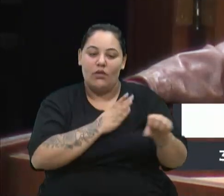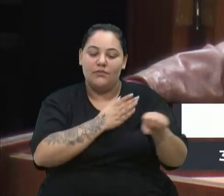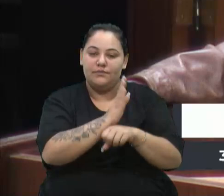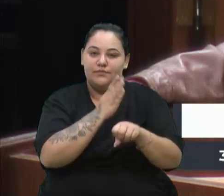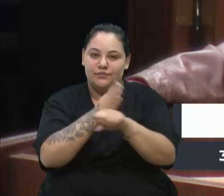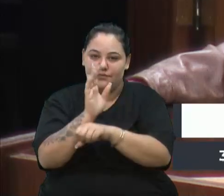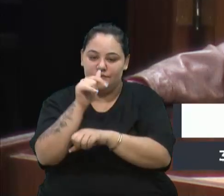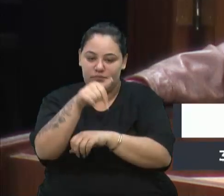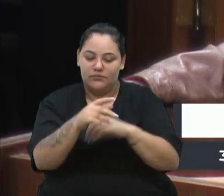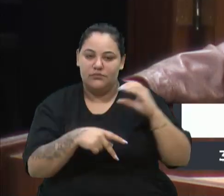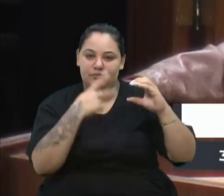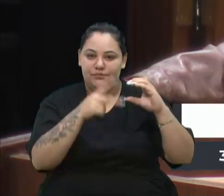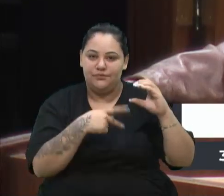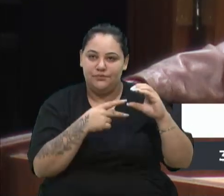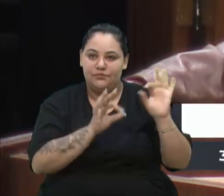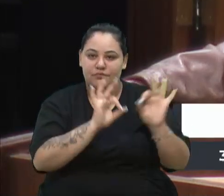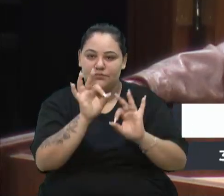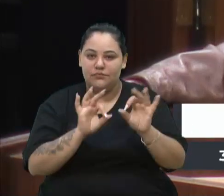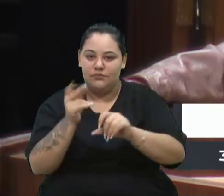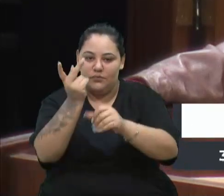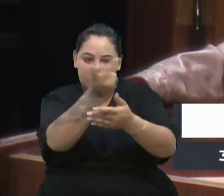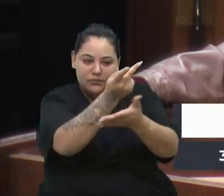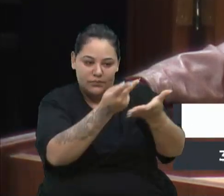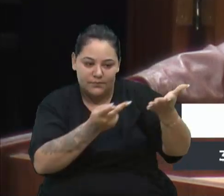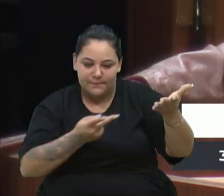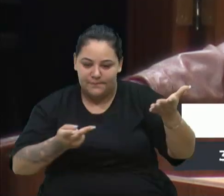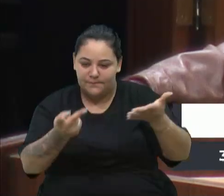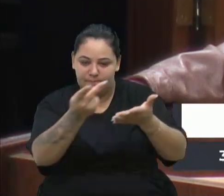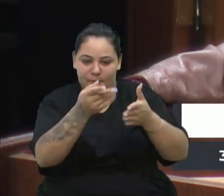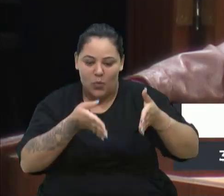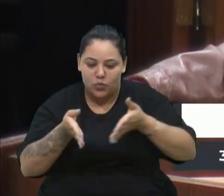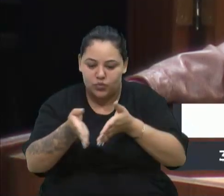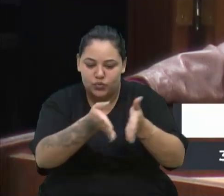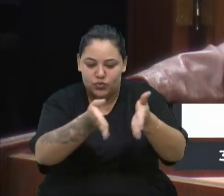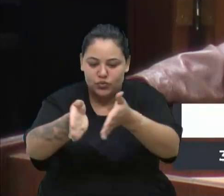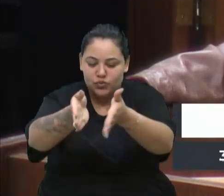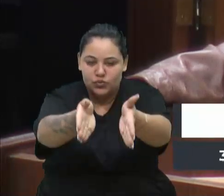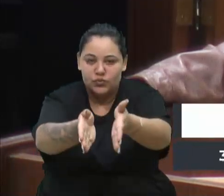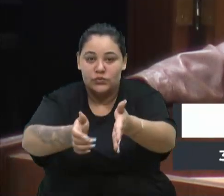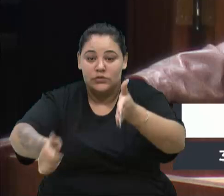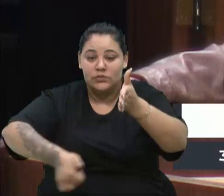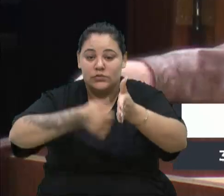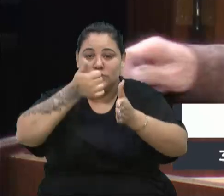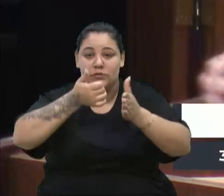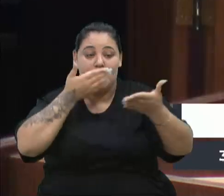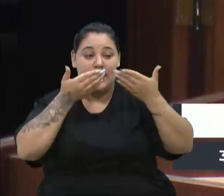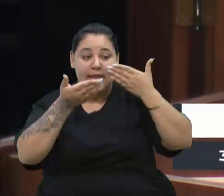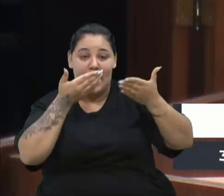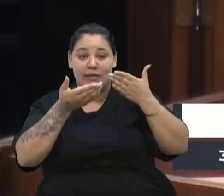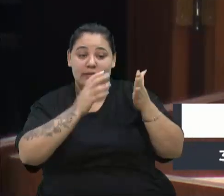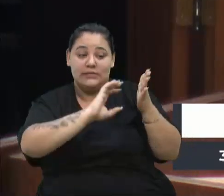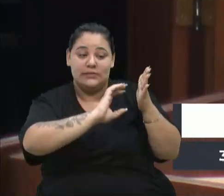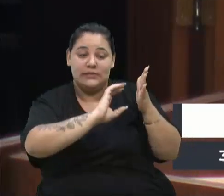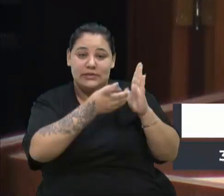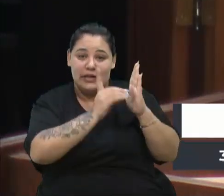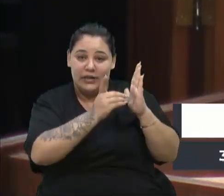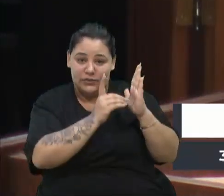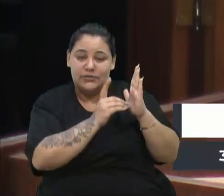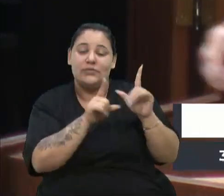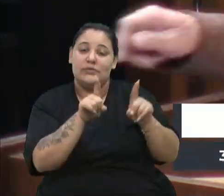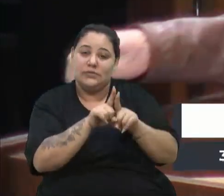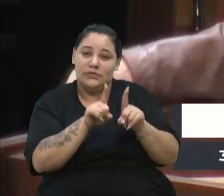casa, corrigindo os mapas da cidade e que melhora a análise de dados para o censo e para a